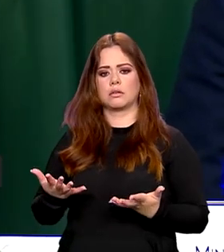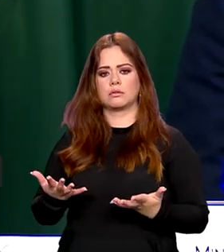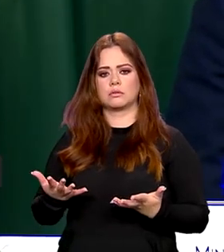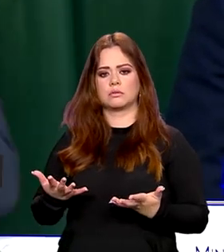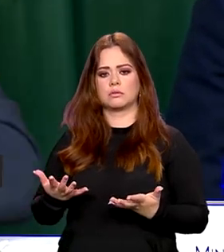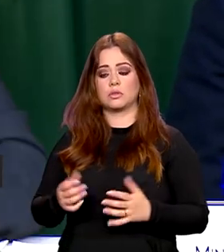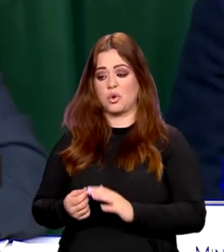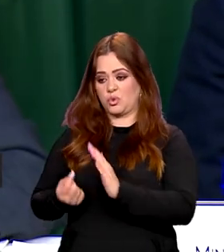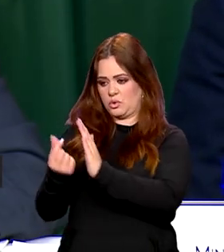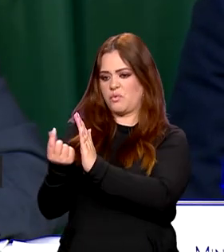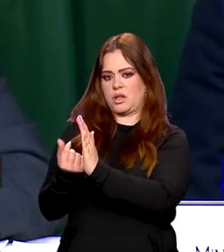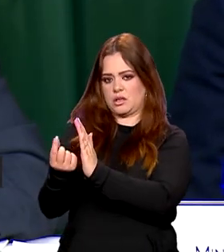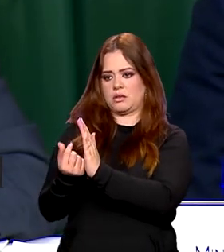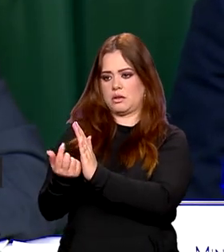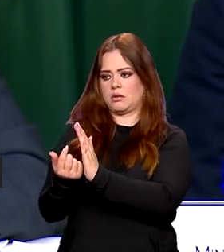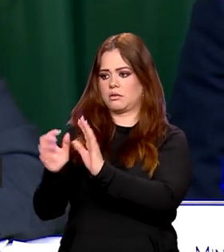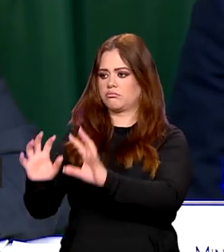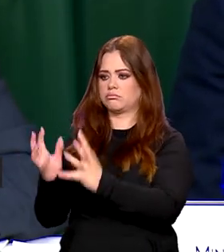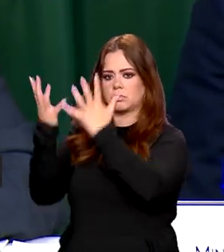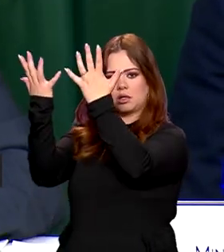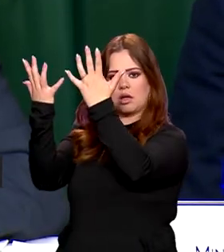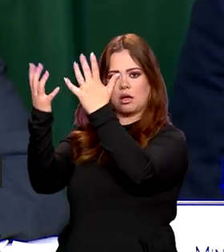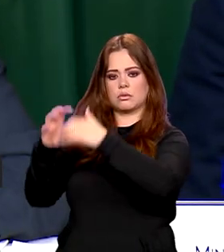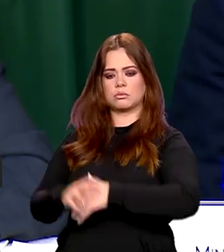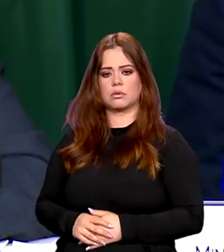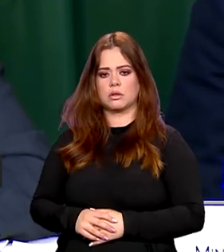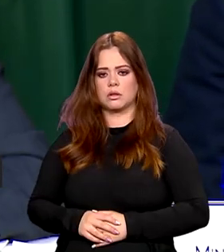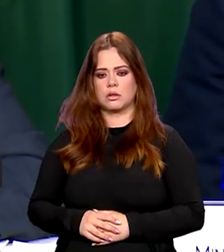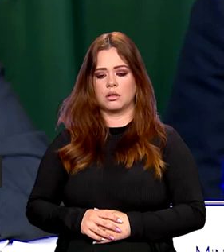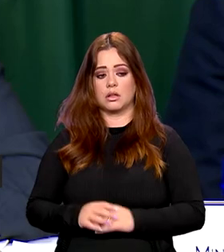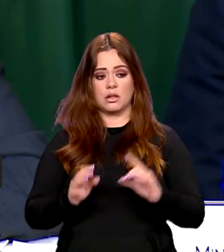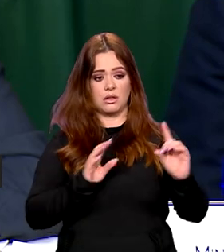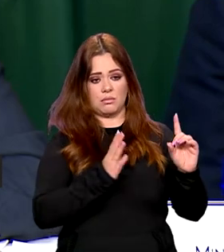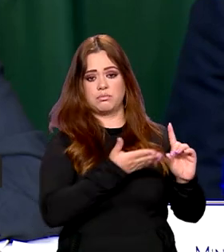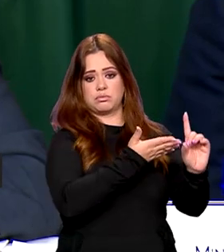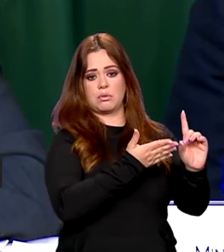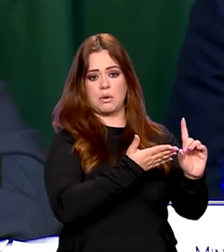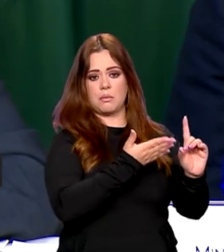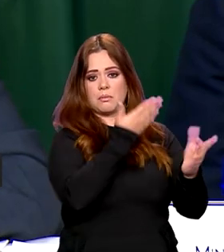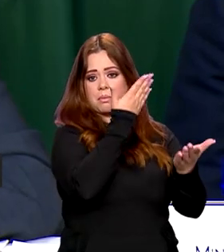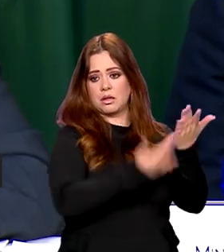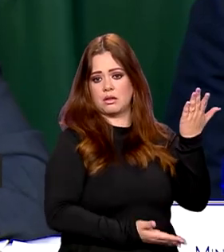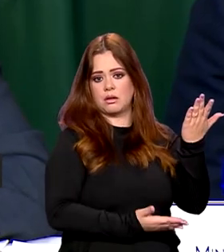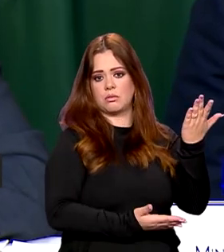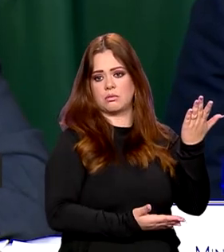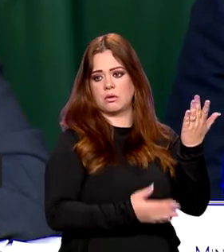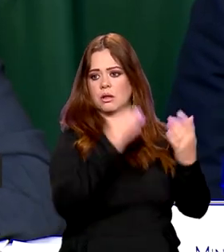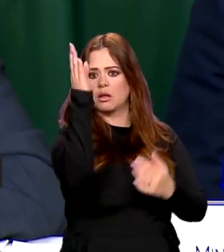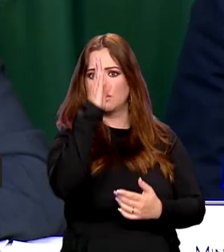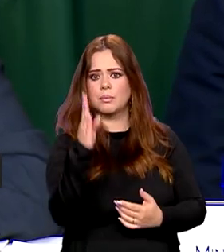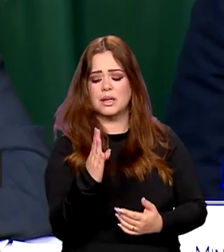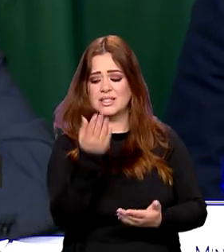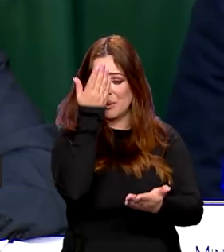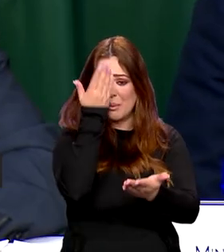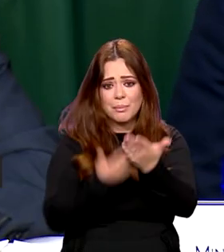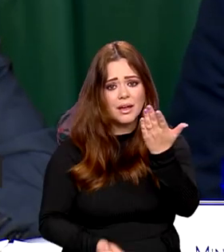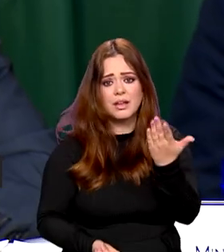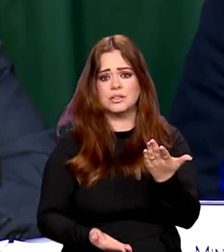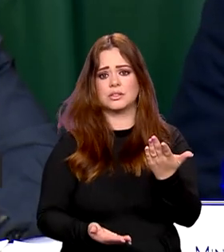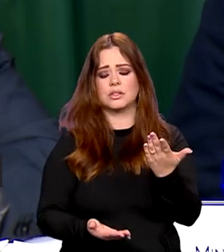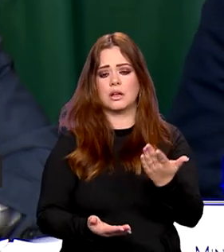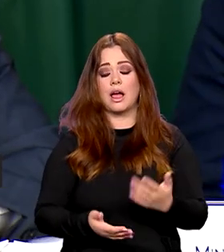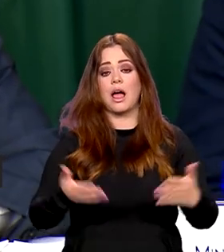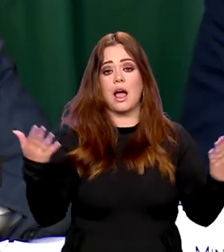financeirista? Os financeiristas ganharam. E o Brasil perdeu. Eu acho que está na hora do desenvolvimentismo